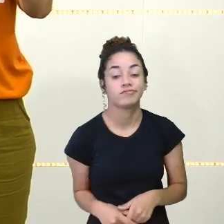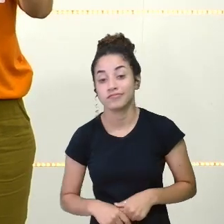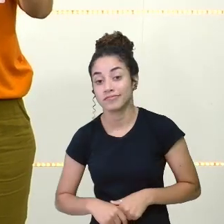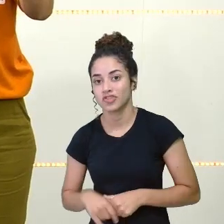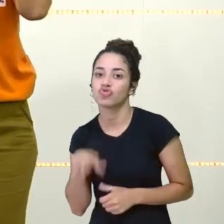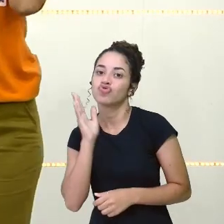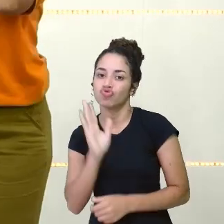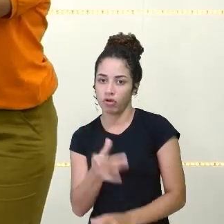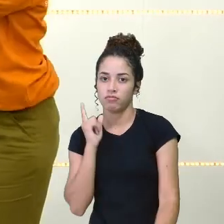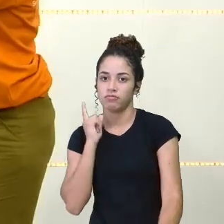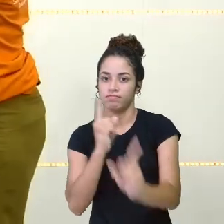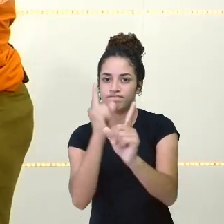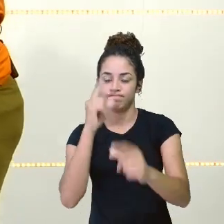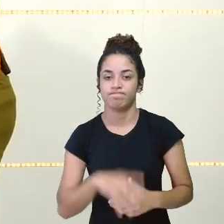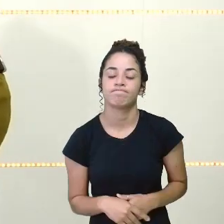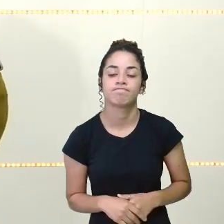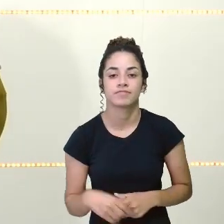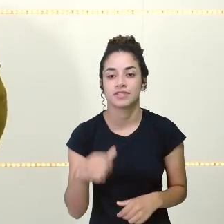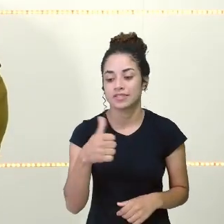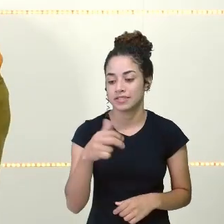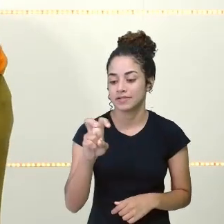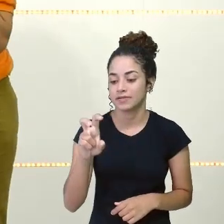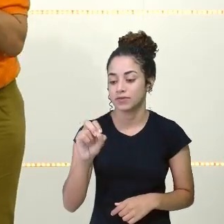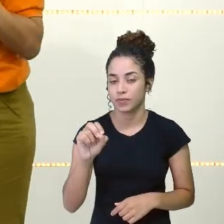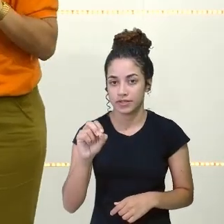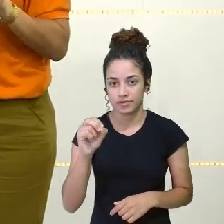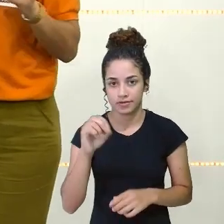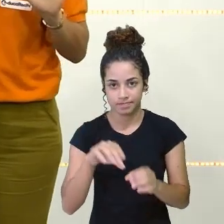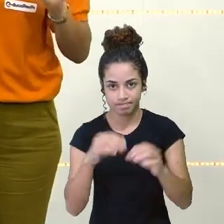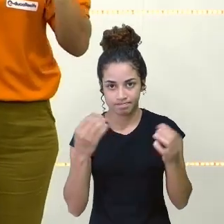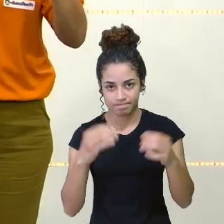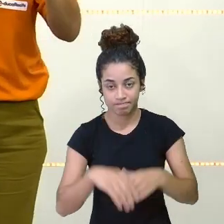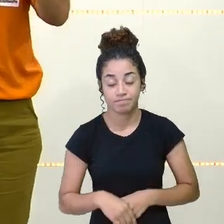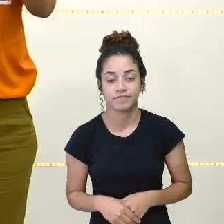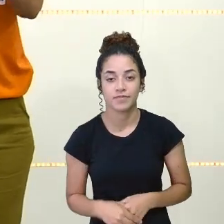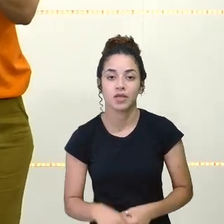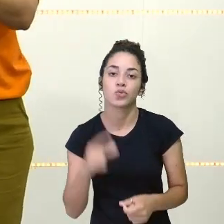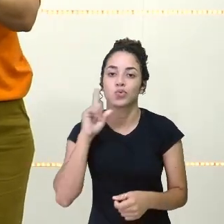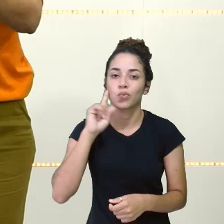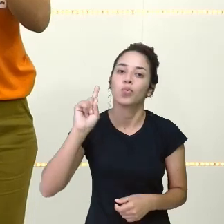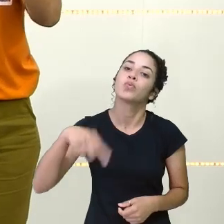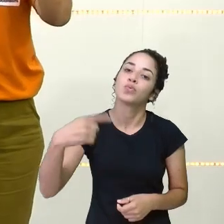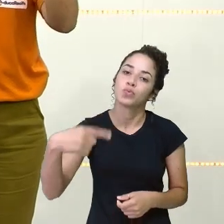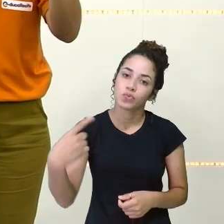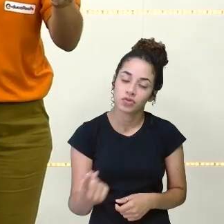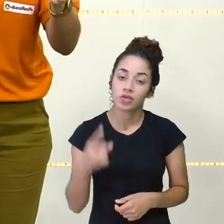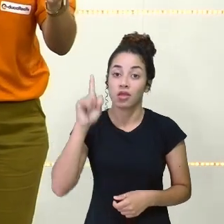Já descobrimos 150 ovos. Cada dia